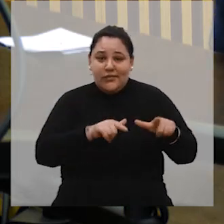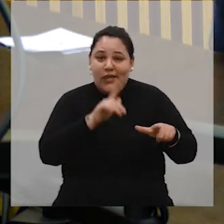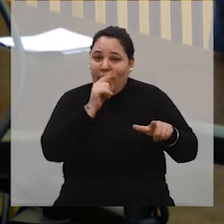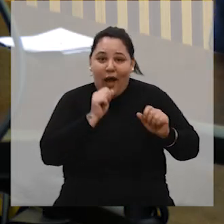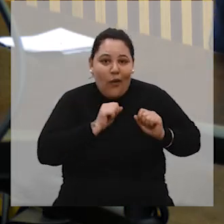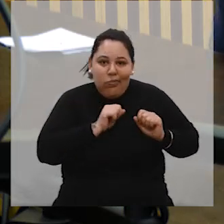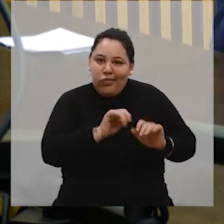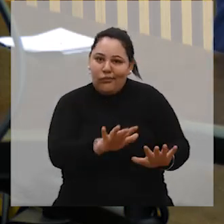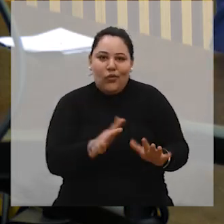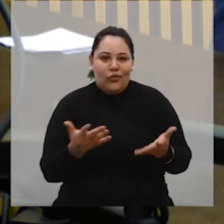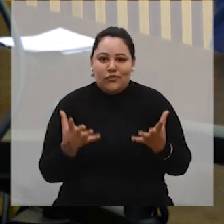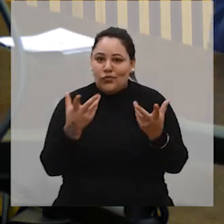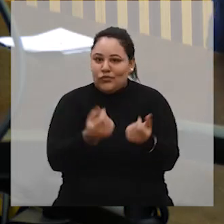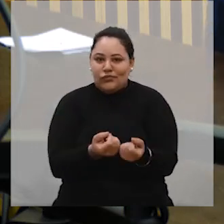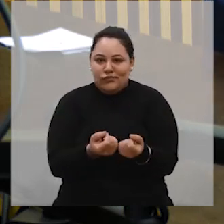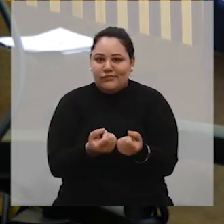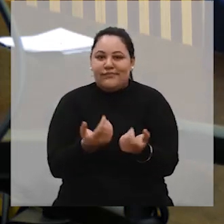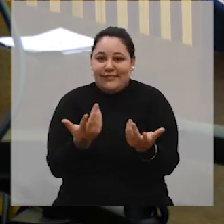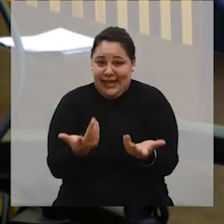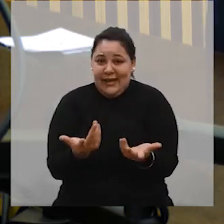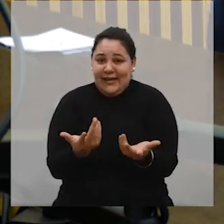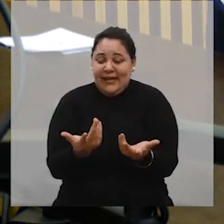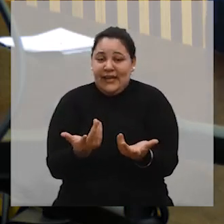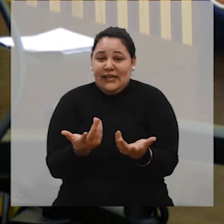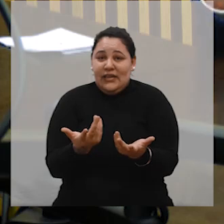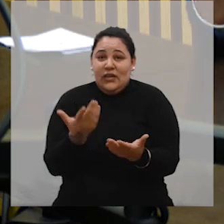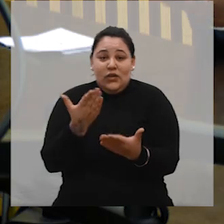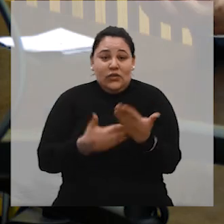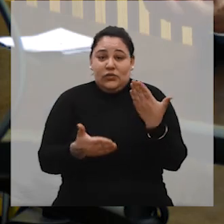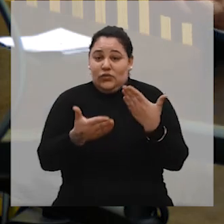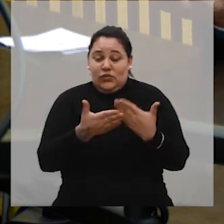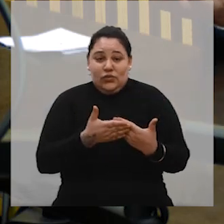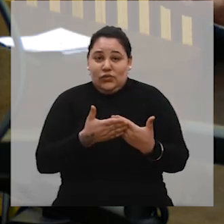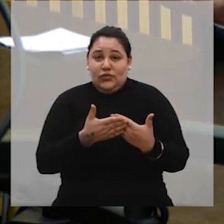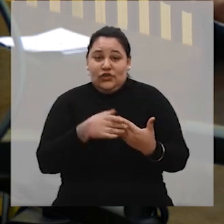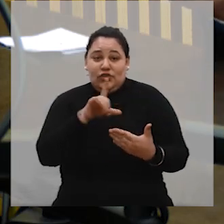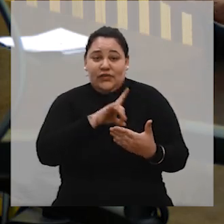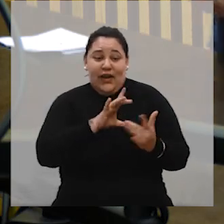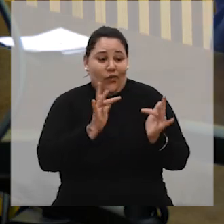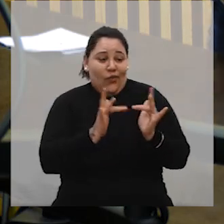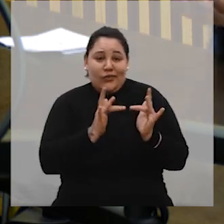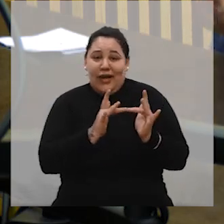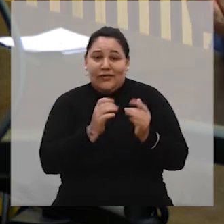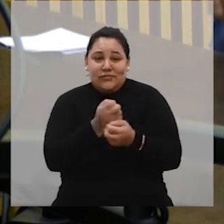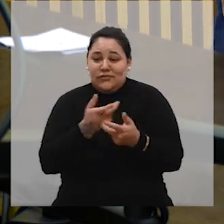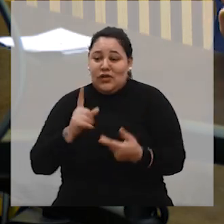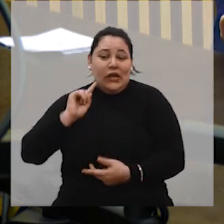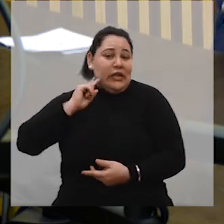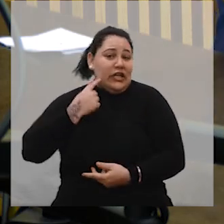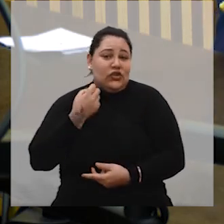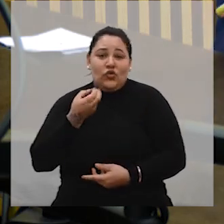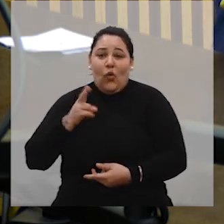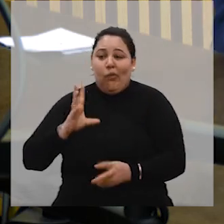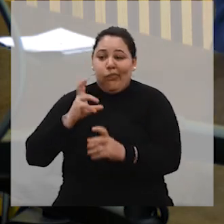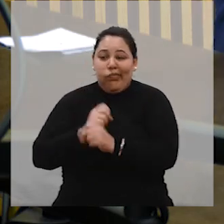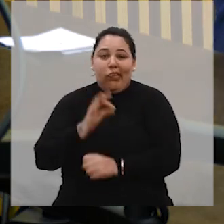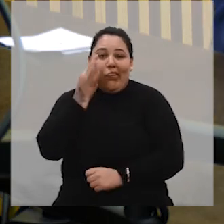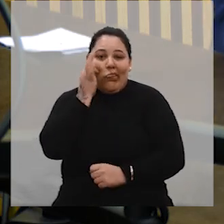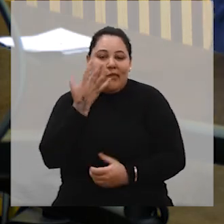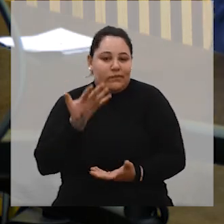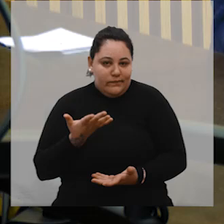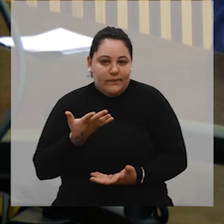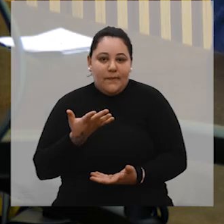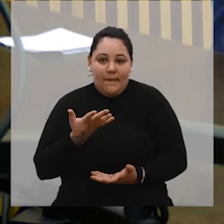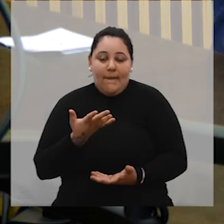água levou tudo. Então, todos entraram em contato com isso de uma forma ou de outra.